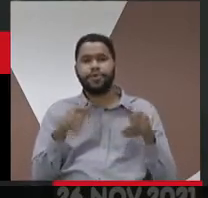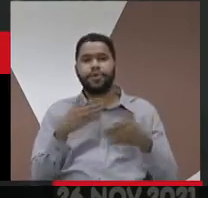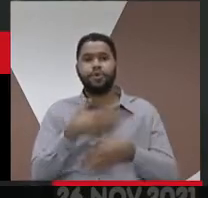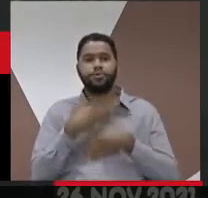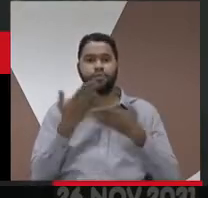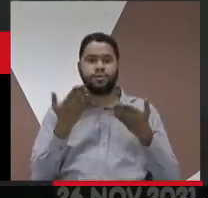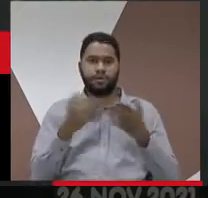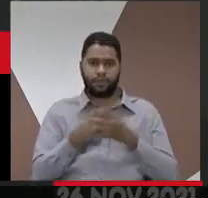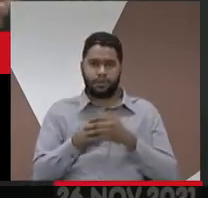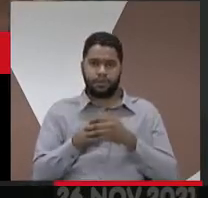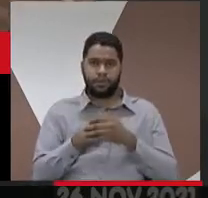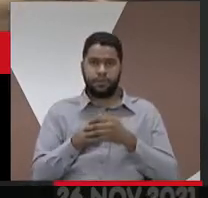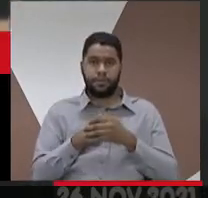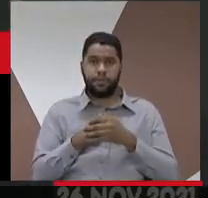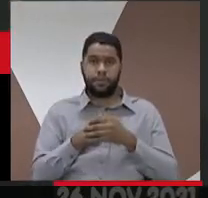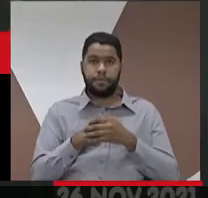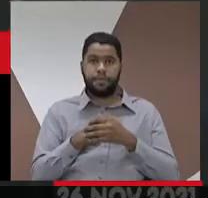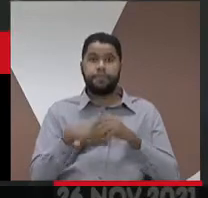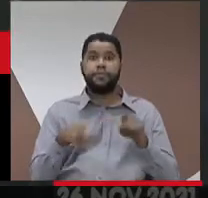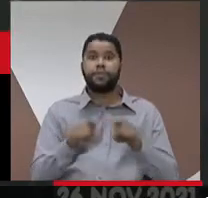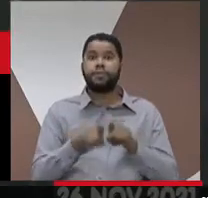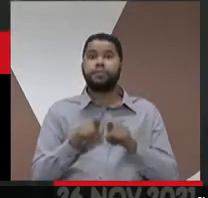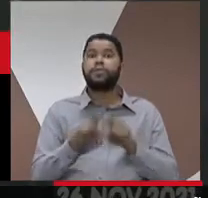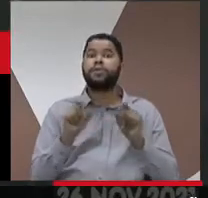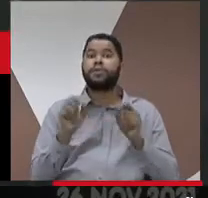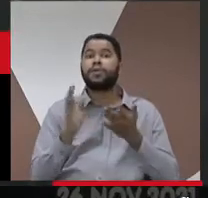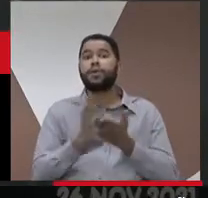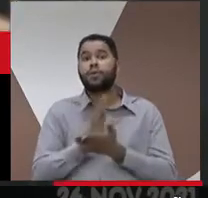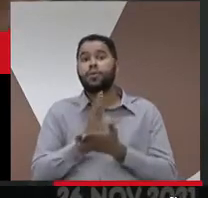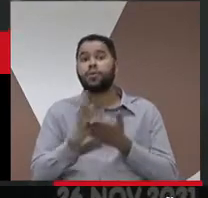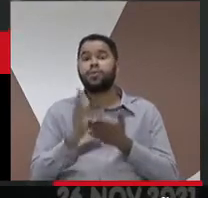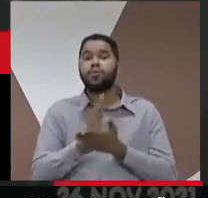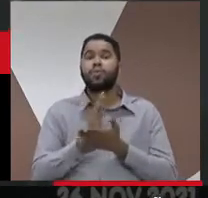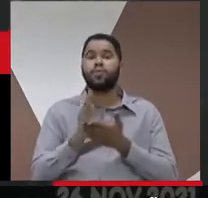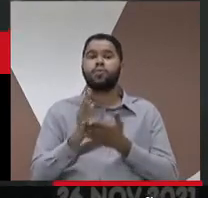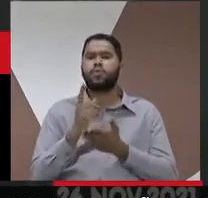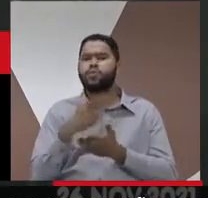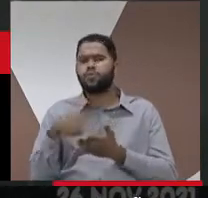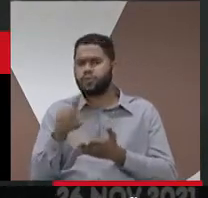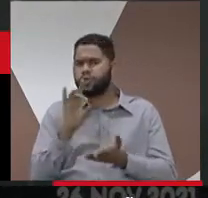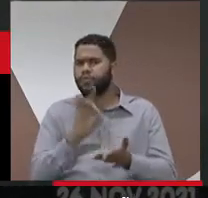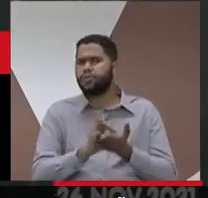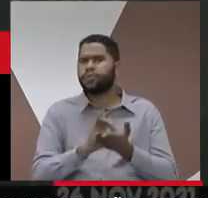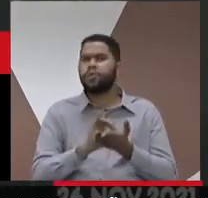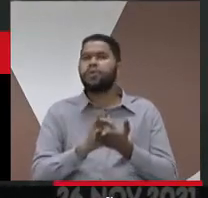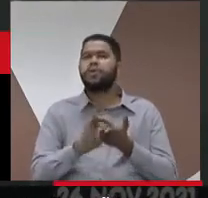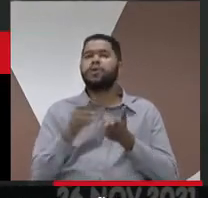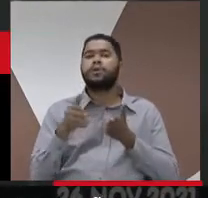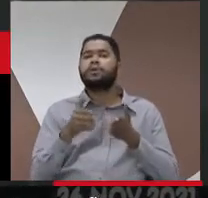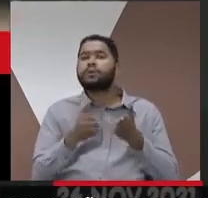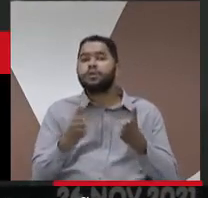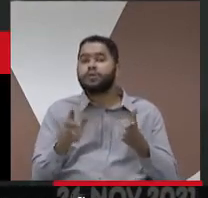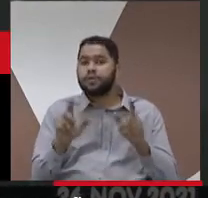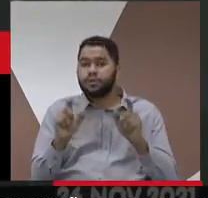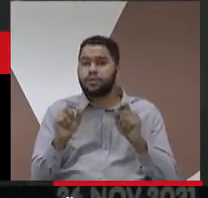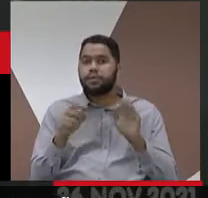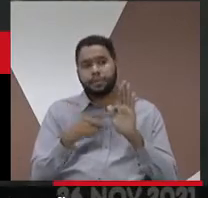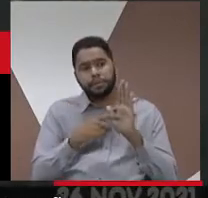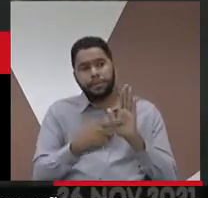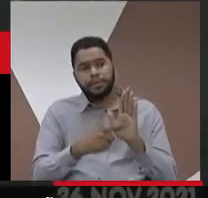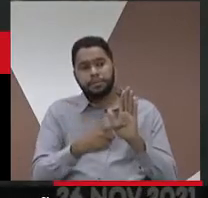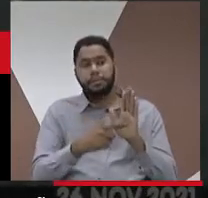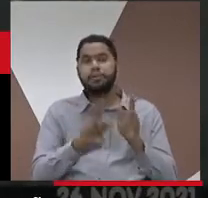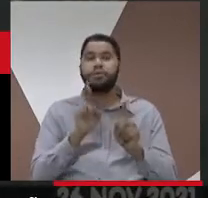assustadas. Mais do que isso, em algumas audiências públicas, vocês afirmaram que o traçado apresentado